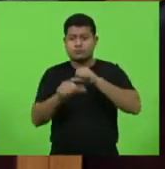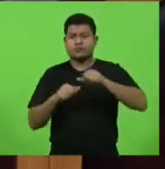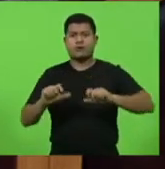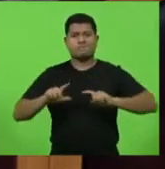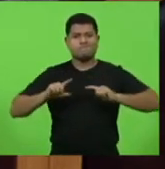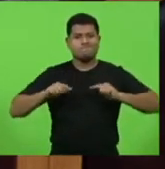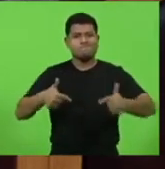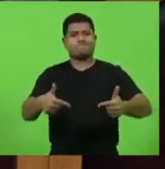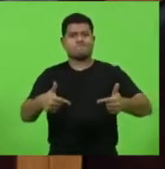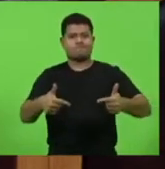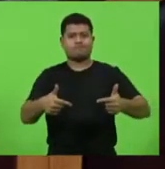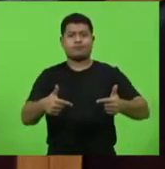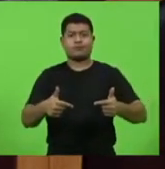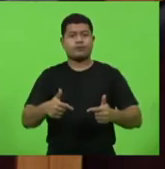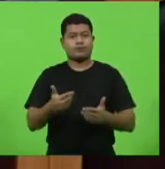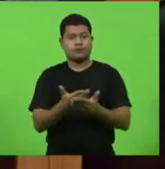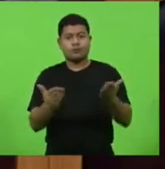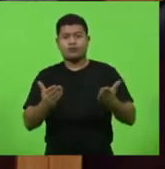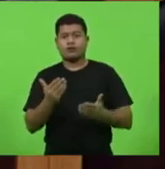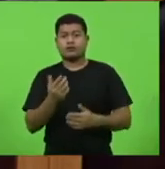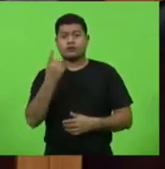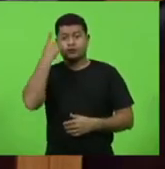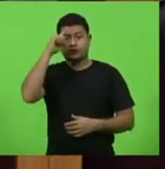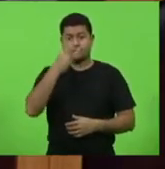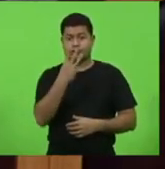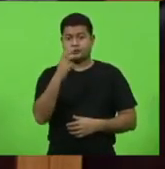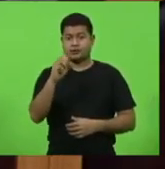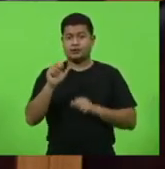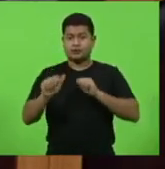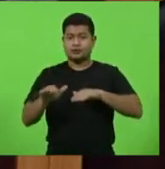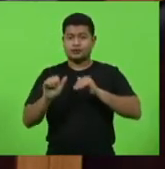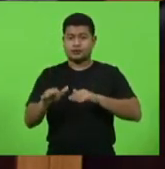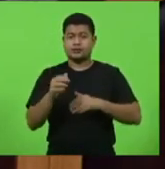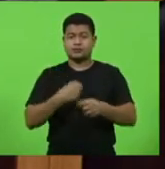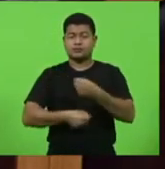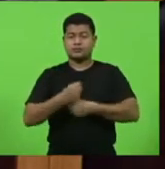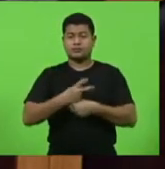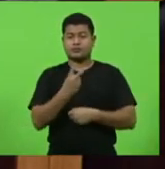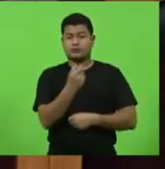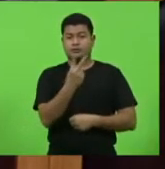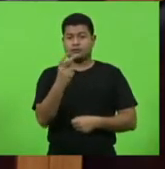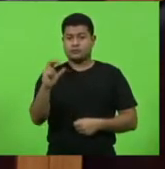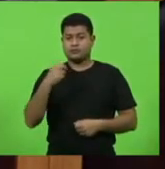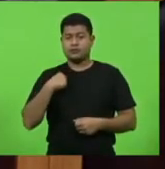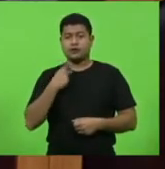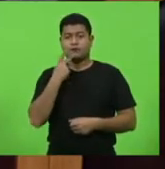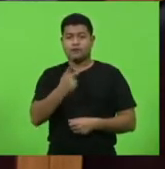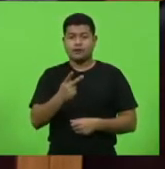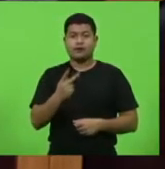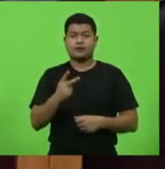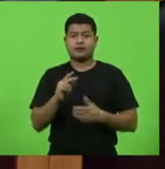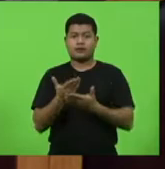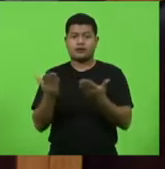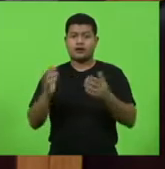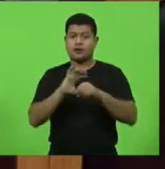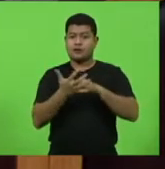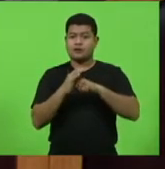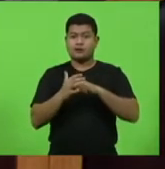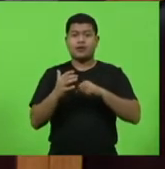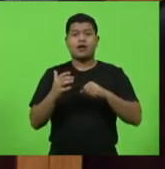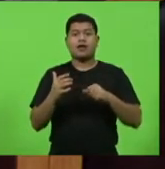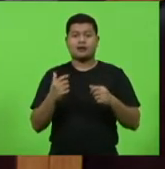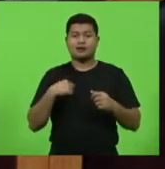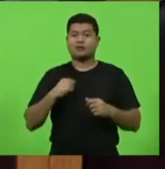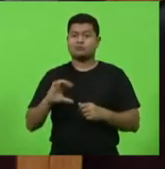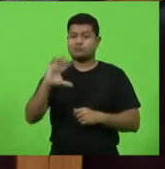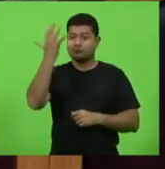e companheiros, no dia 30 de setembro do ano passado, eu falei nessa tribuna sobre os efeitos da pandemia na saúde mental. Isso